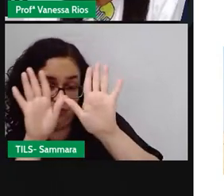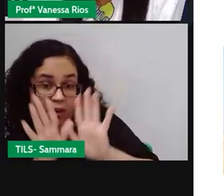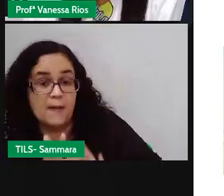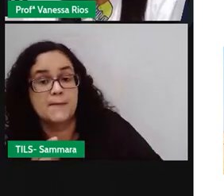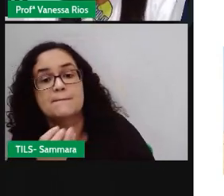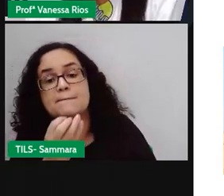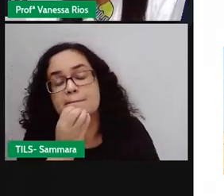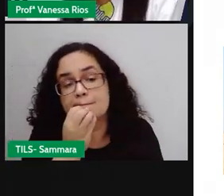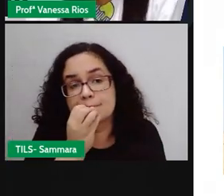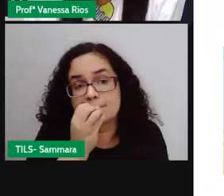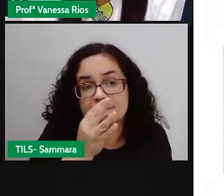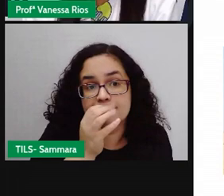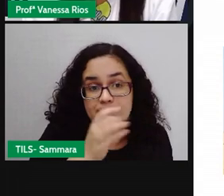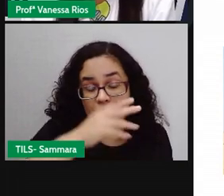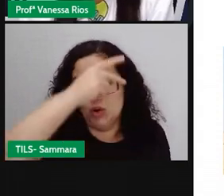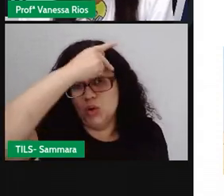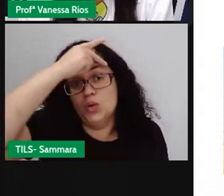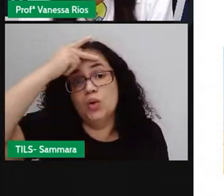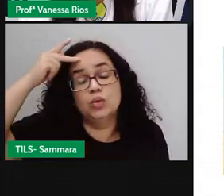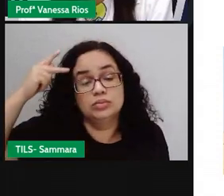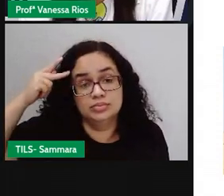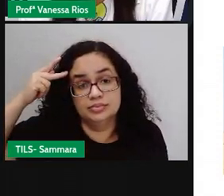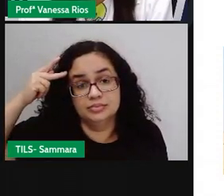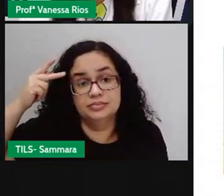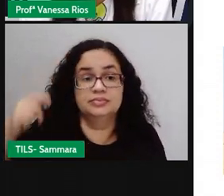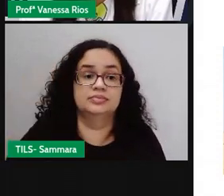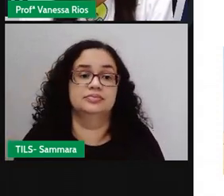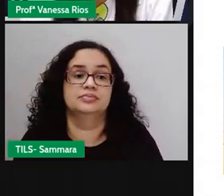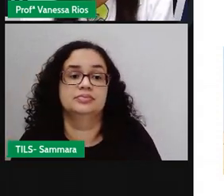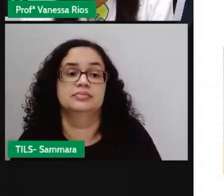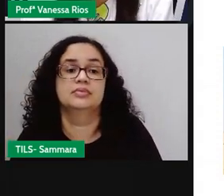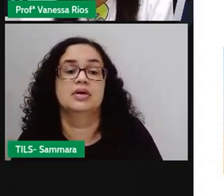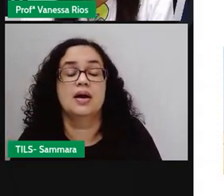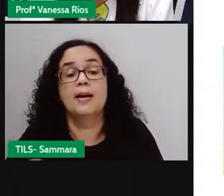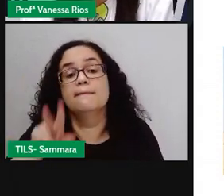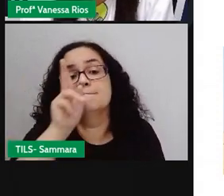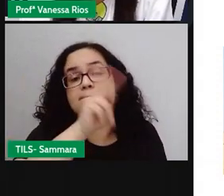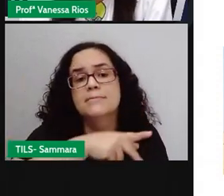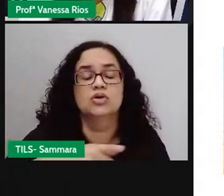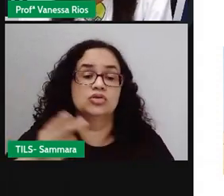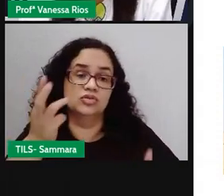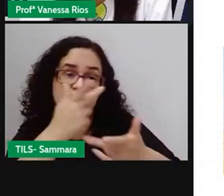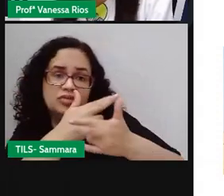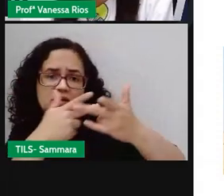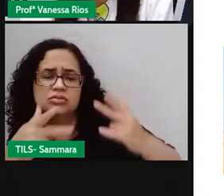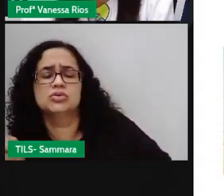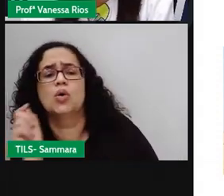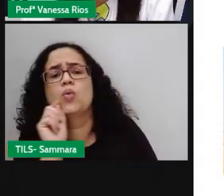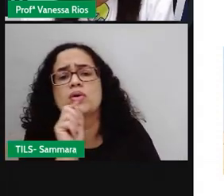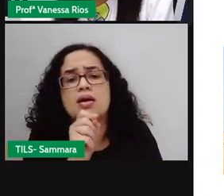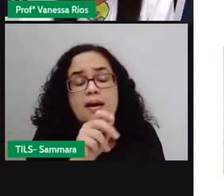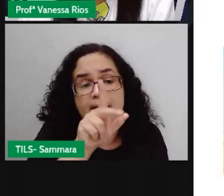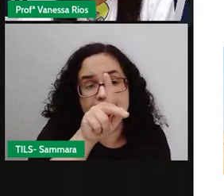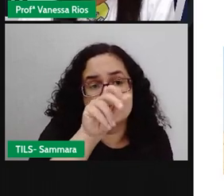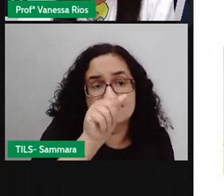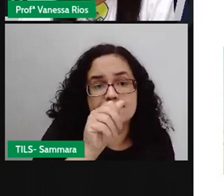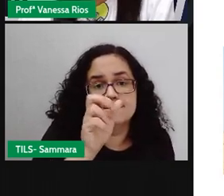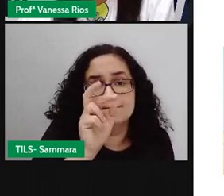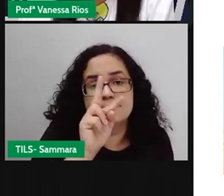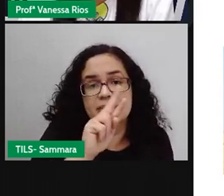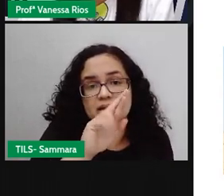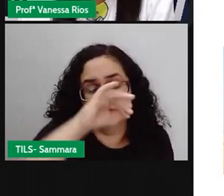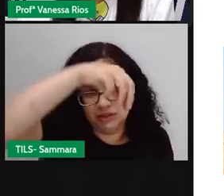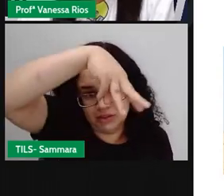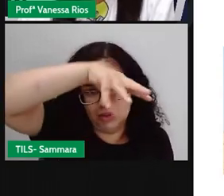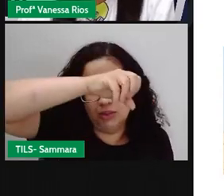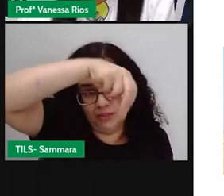bem deixado para alguém ou um bem acumulado. E a Pró trouxe aí, tem várias definições de patrimônio. Mas a Pró